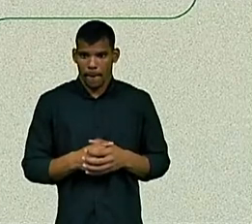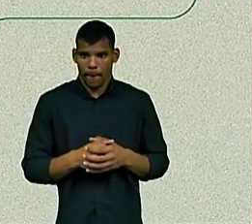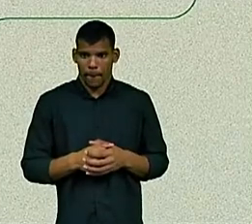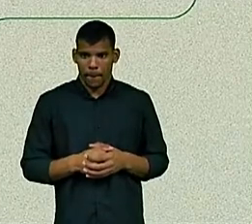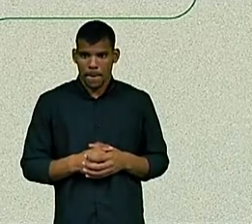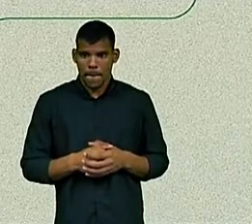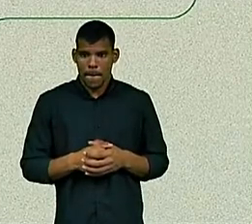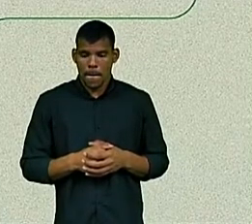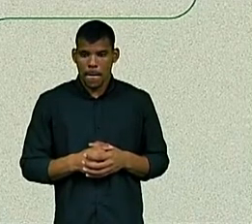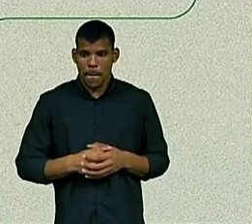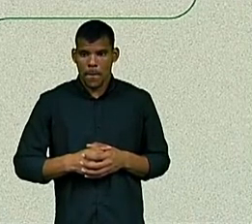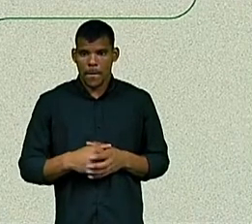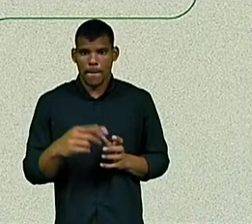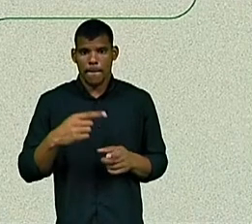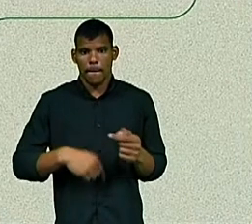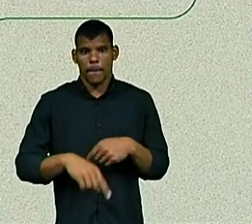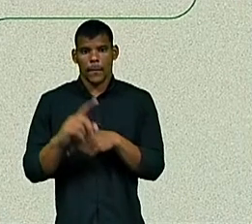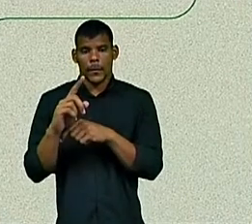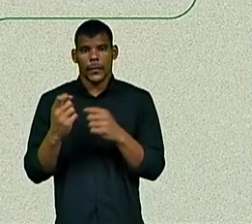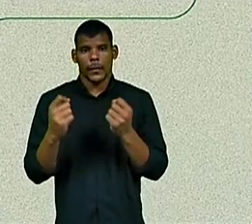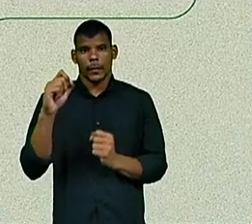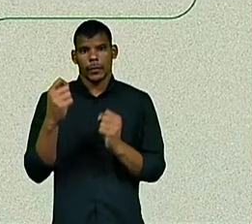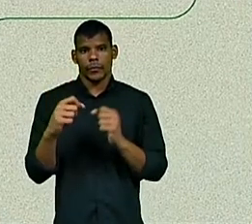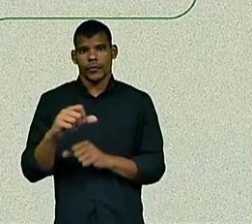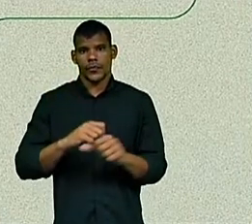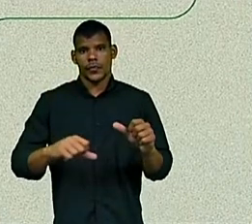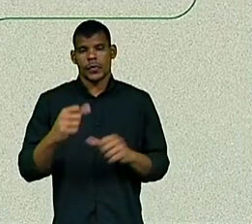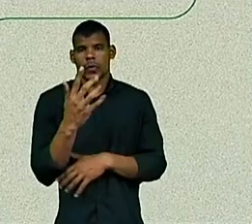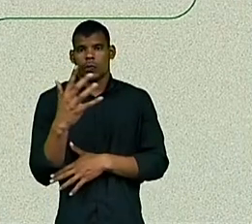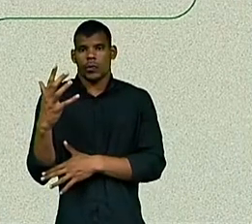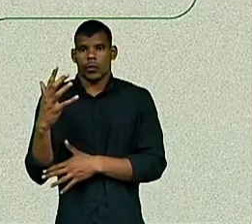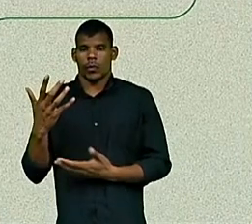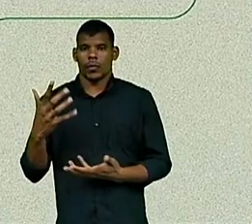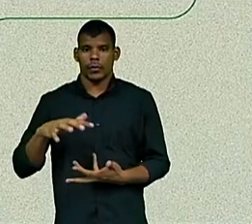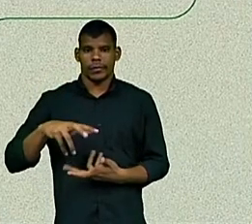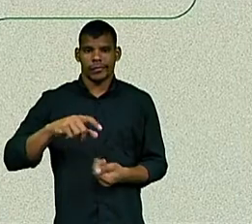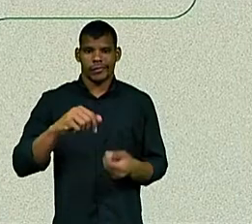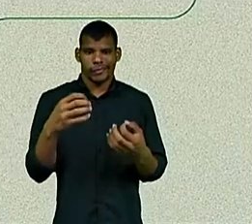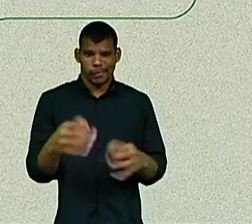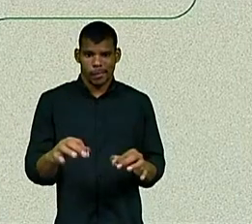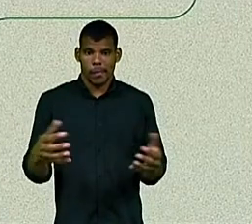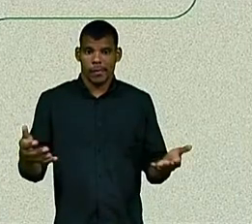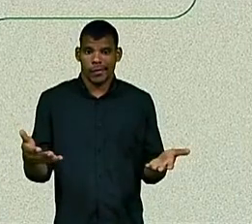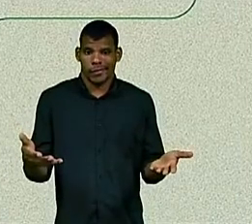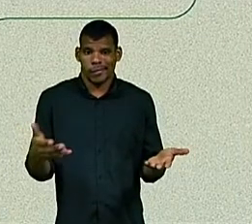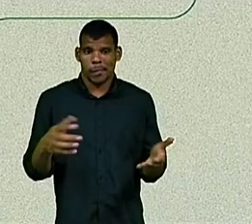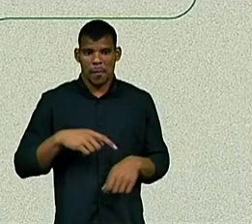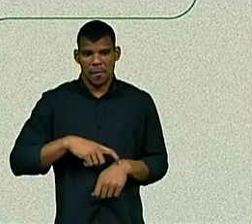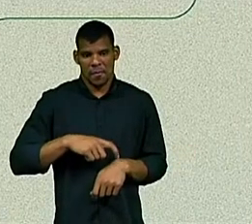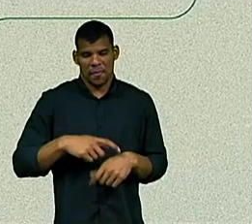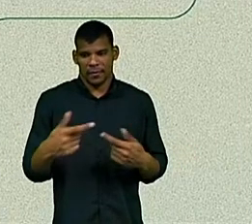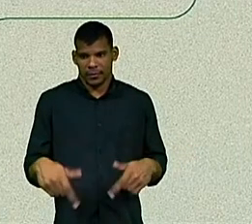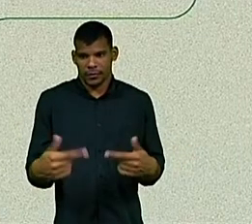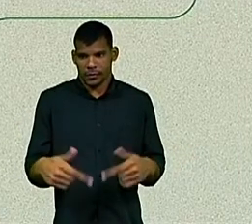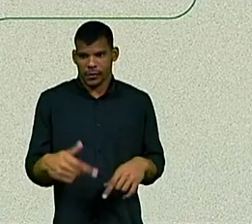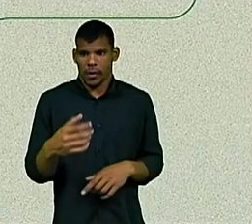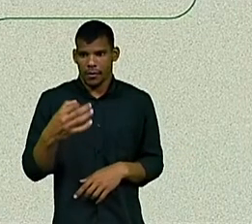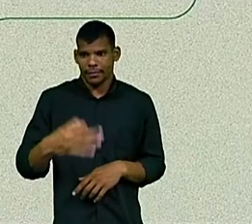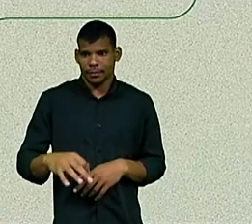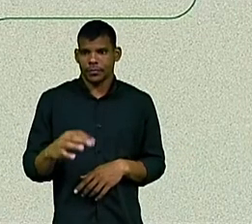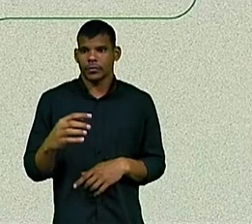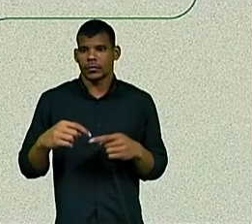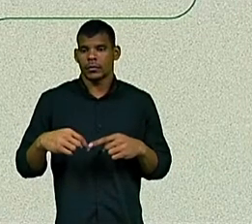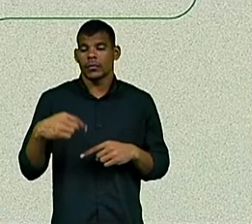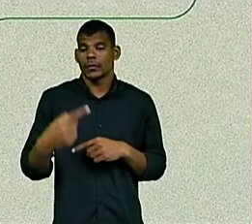falar como a Revolução Industrial muda a questão ambiental no planeta né mas hoje não dá Interlagos do período posterior